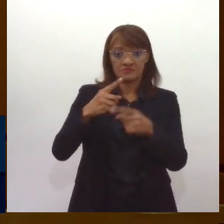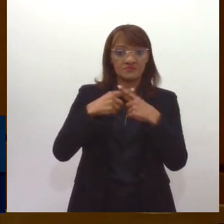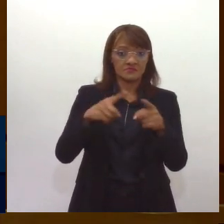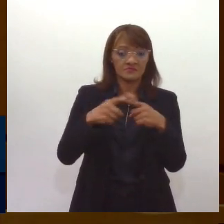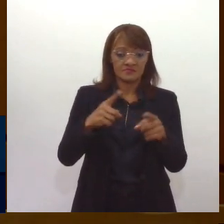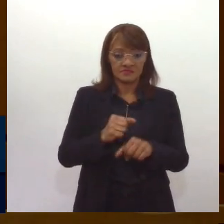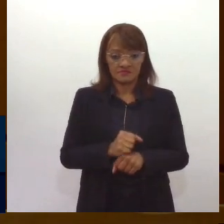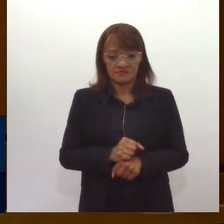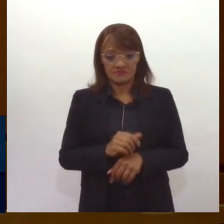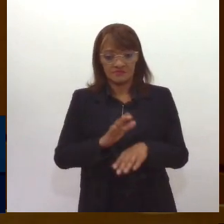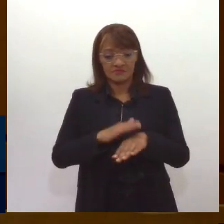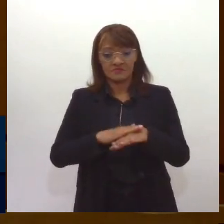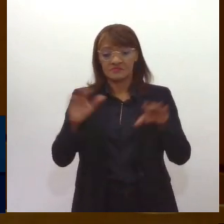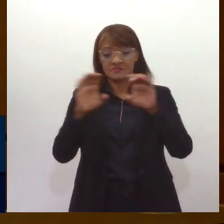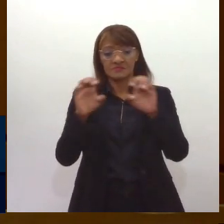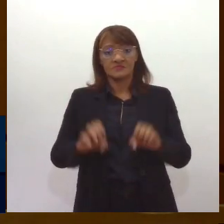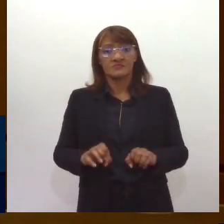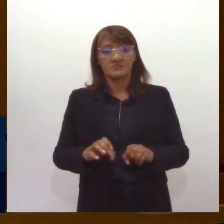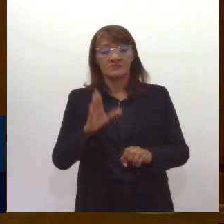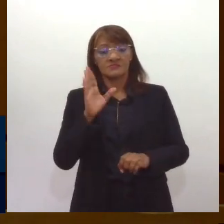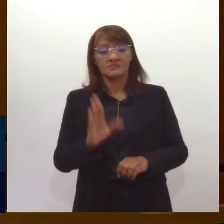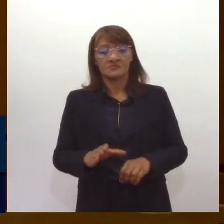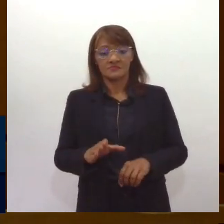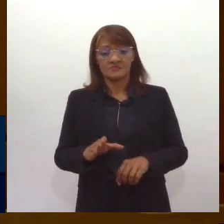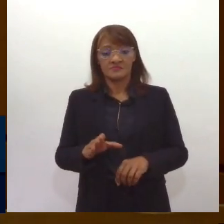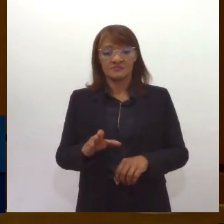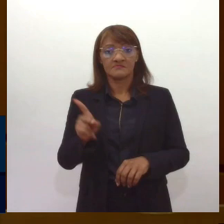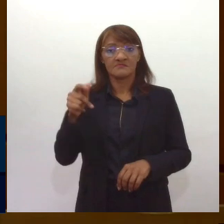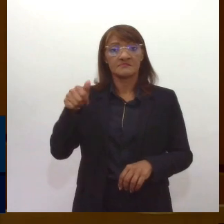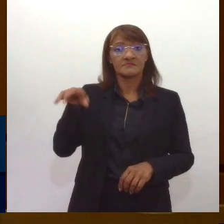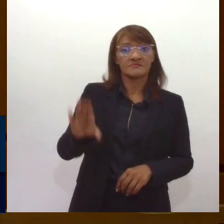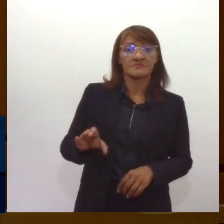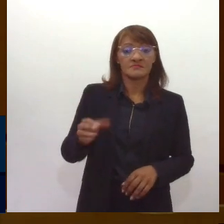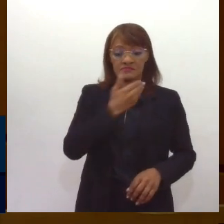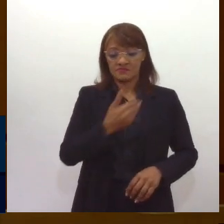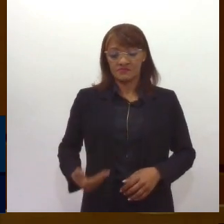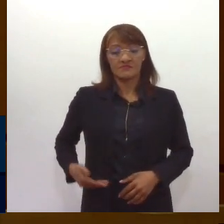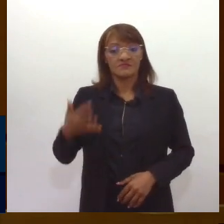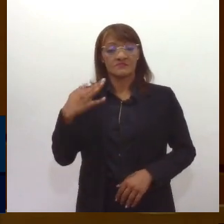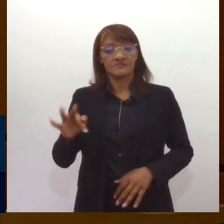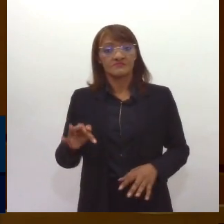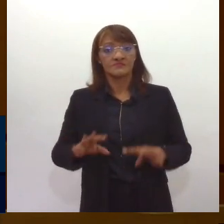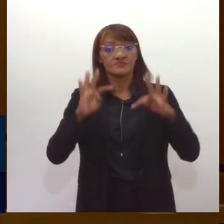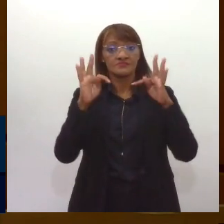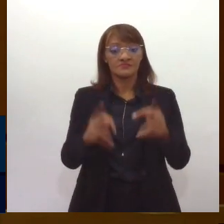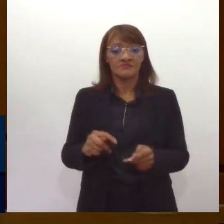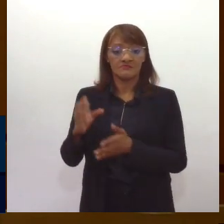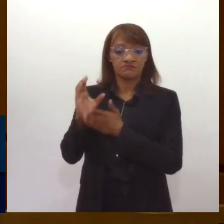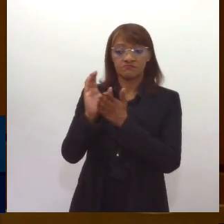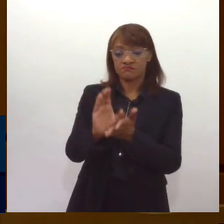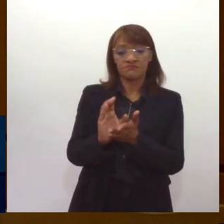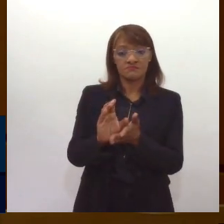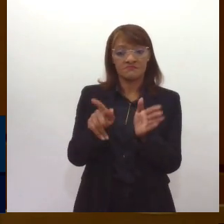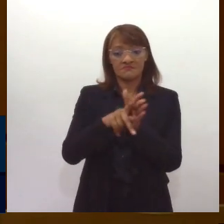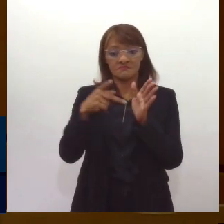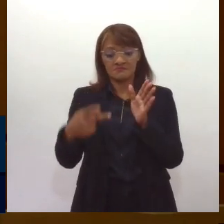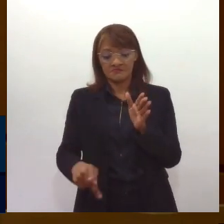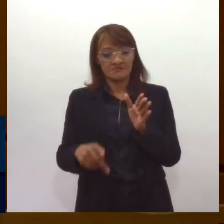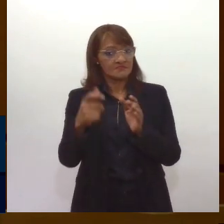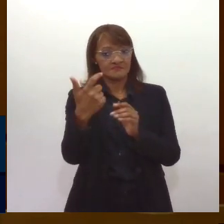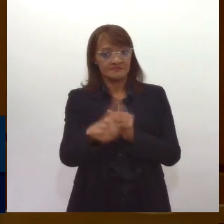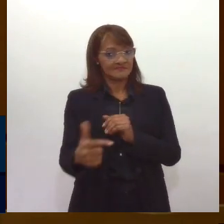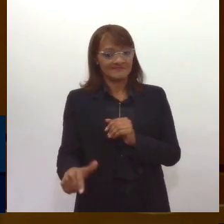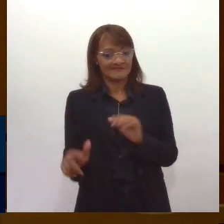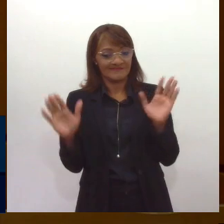PAC, são obras do governo federal, não tem um centavo de recursos próprios naquela região. Então,